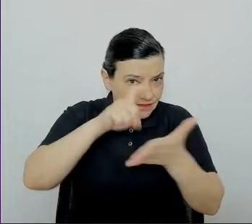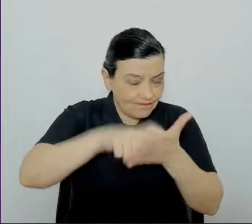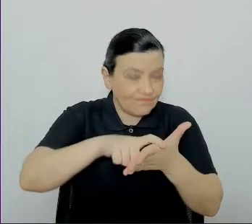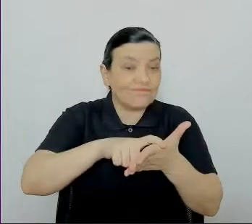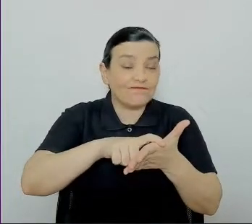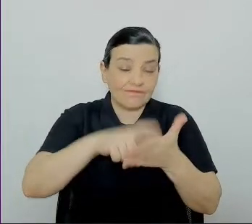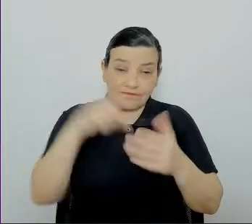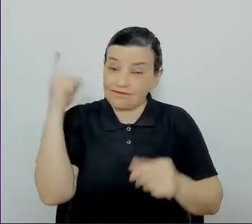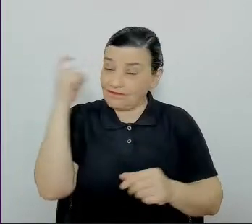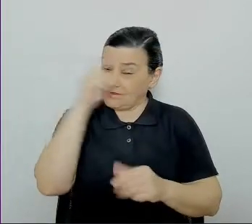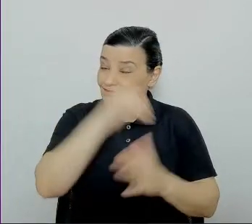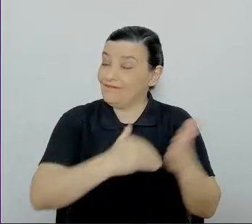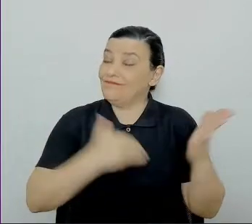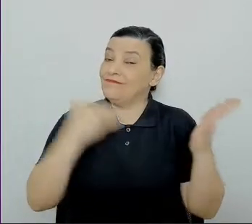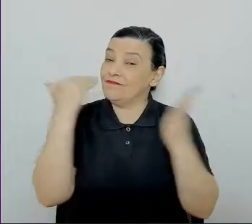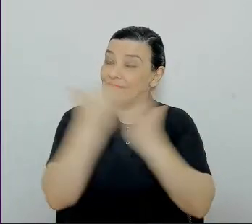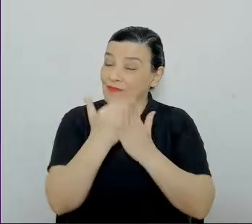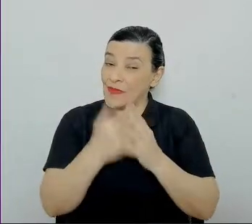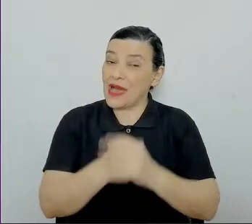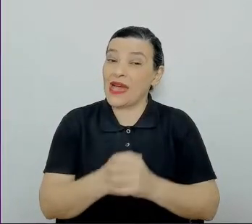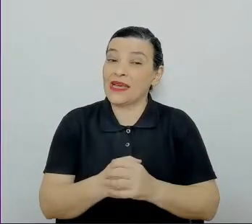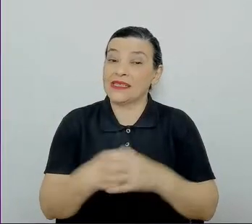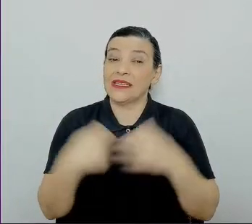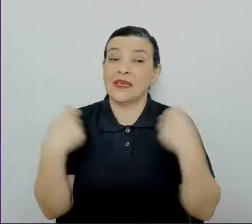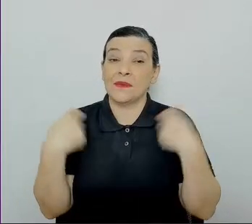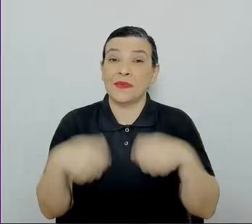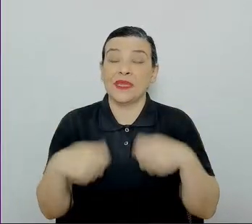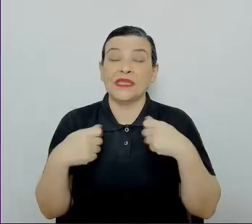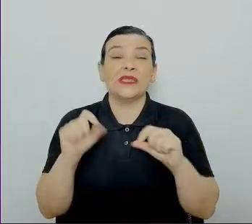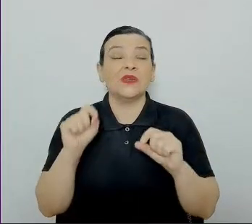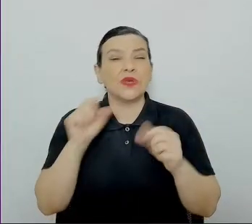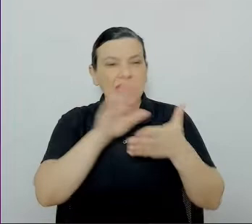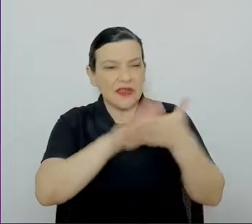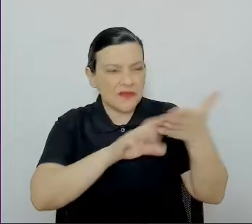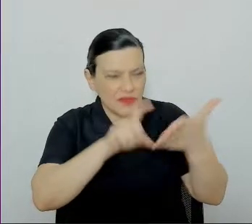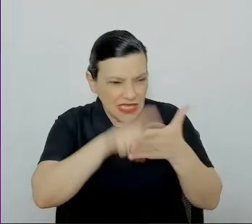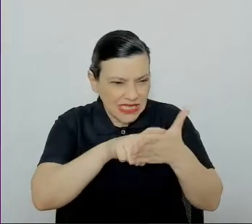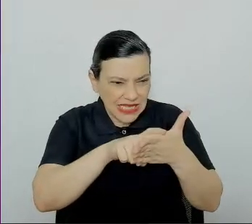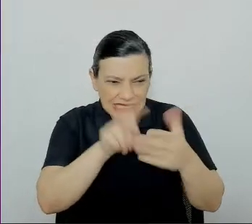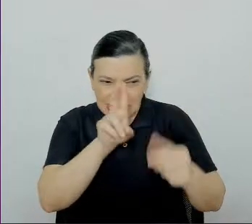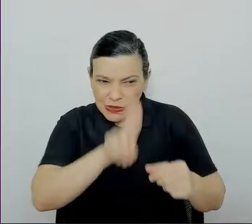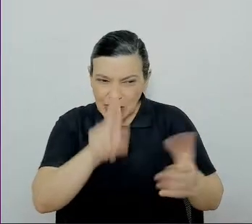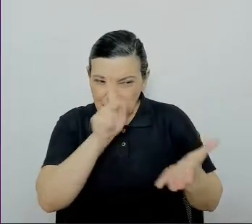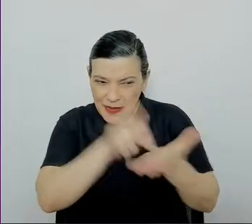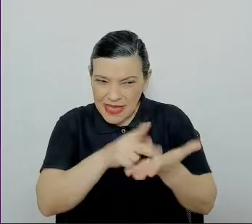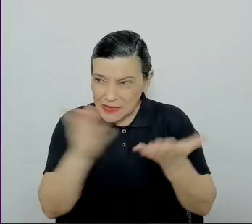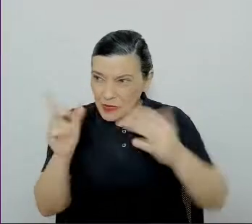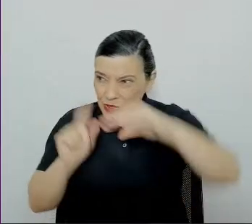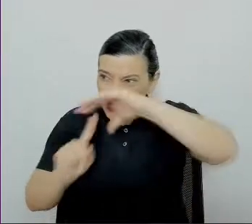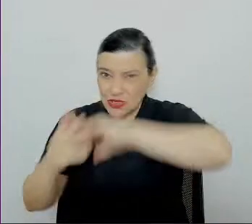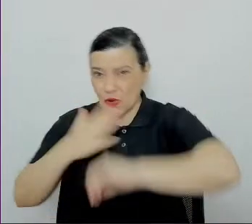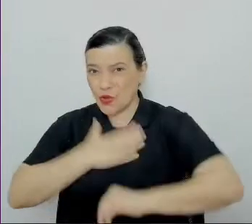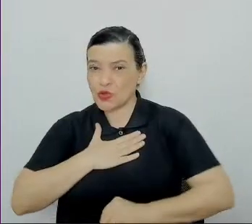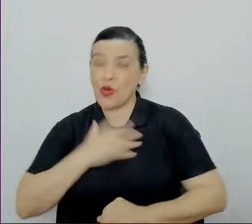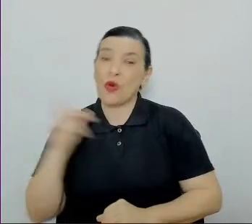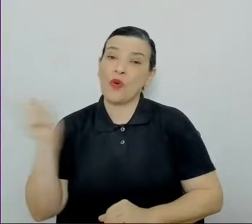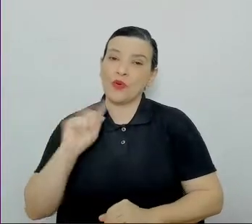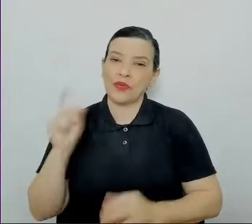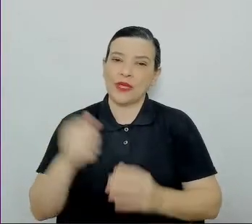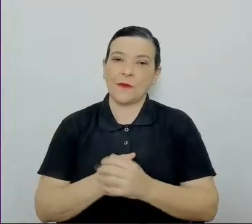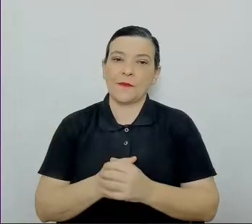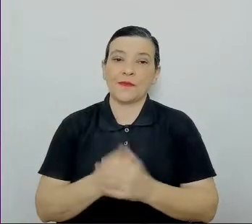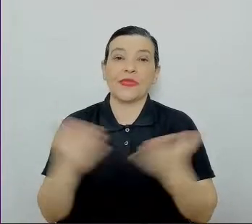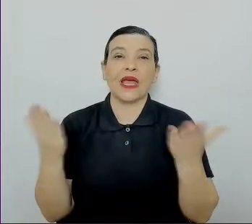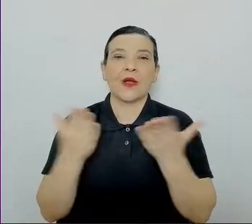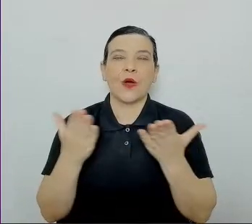muito mais difícil você ir lá e ver se aquela funcionalidade está sendo bem usada ou não. Então, mensurando produtos, trazendo